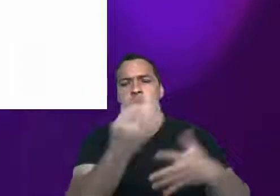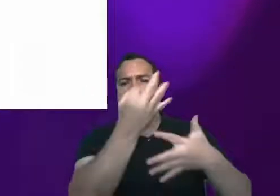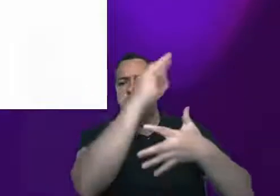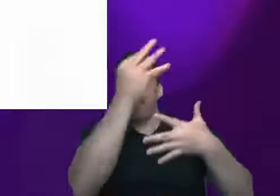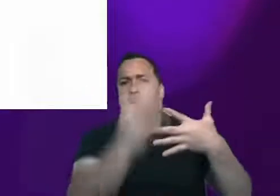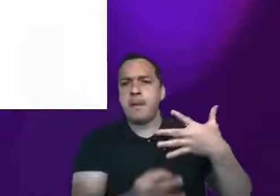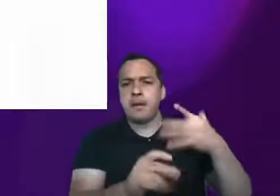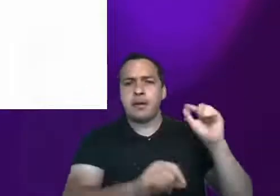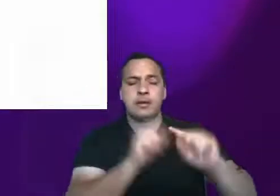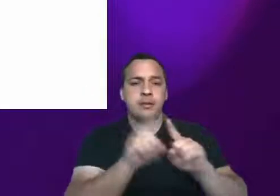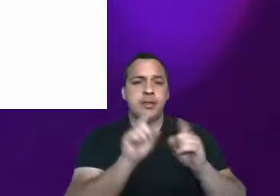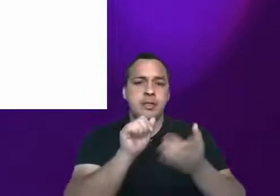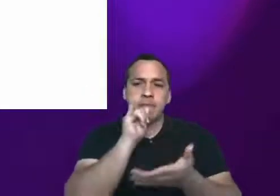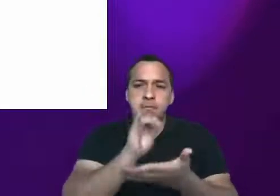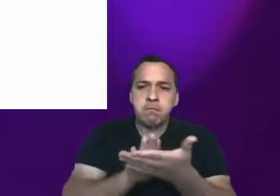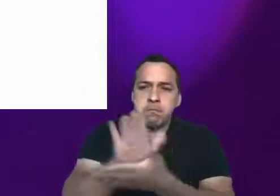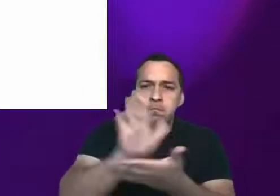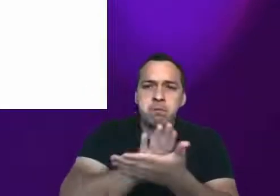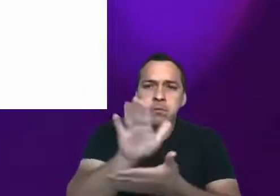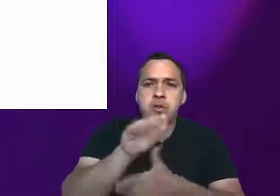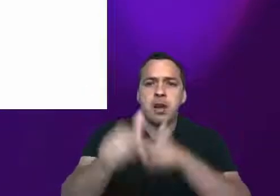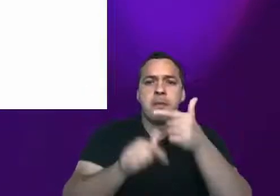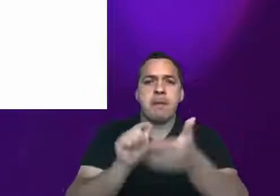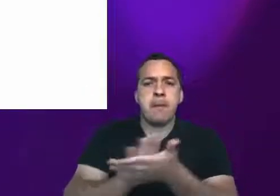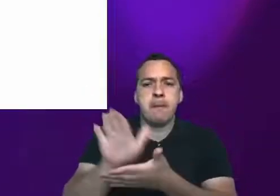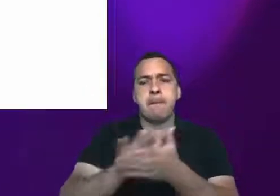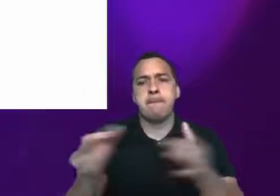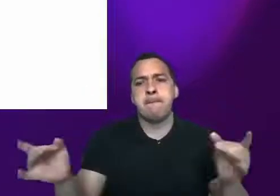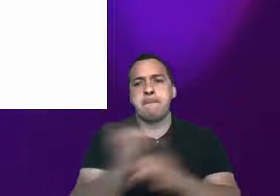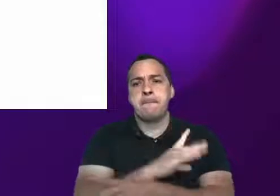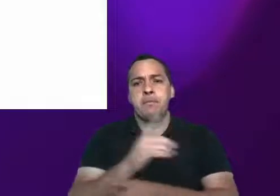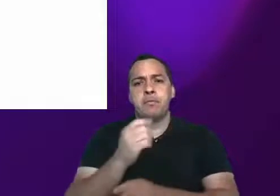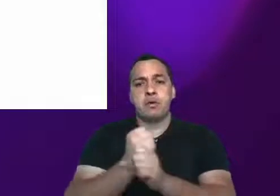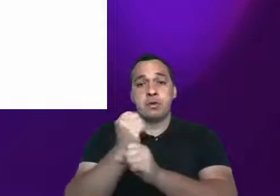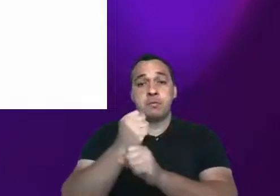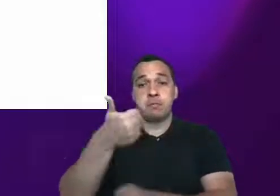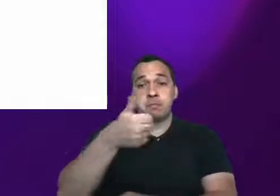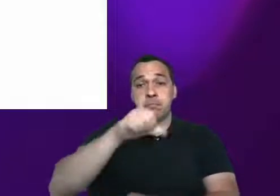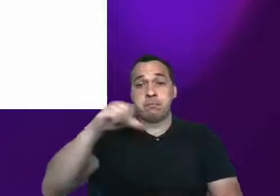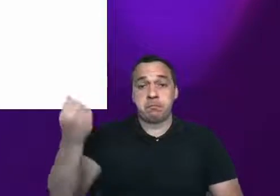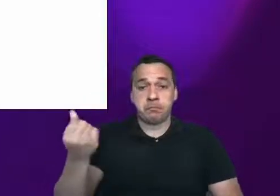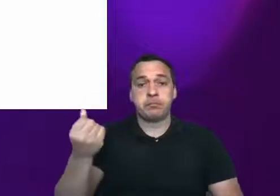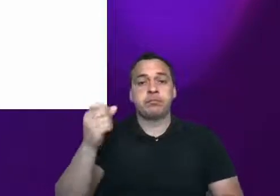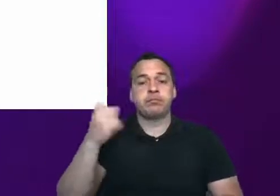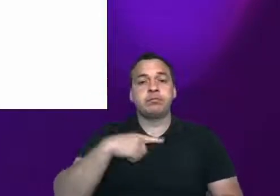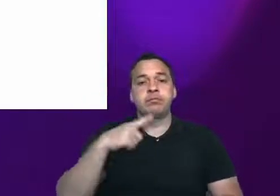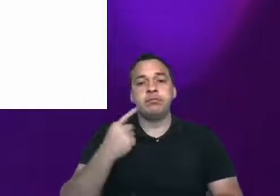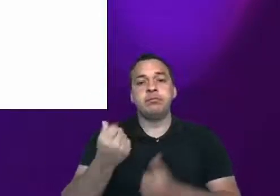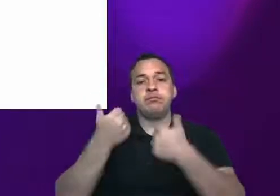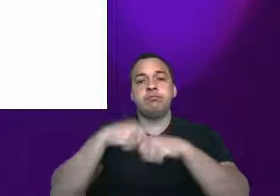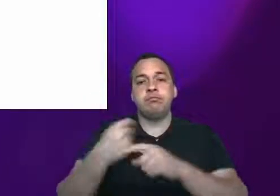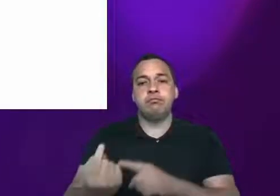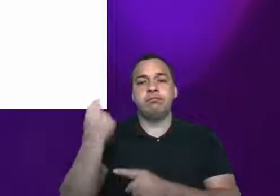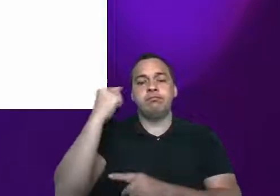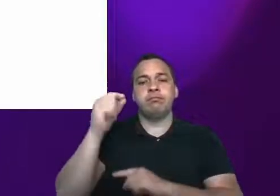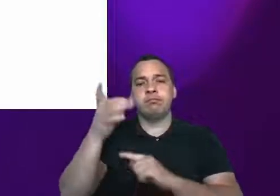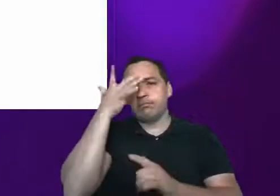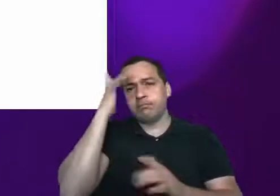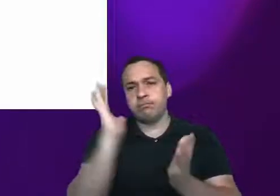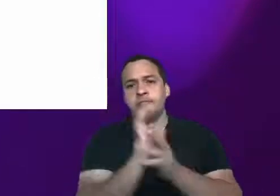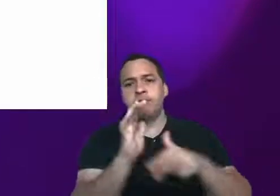publicação do trabalho, que foi em 96, na qual nós tivemos os pacientes que